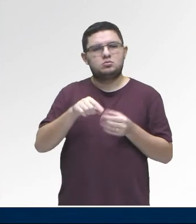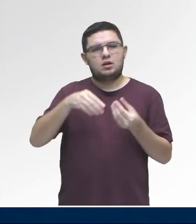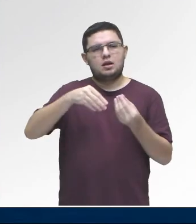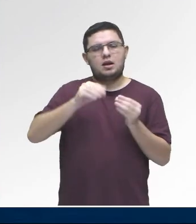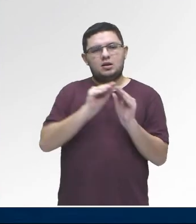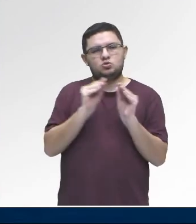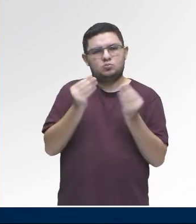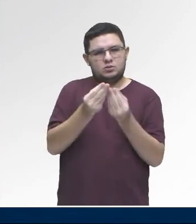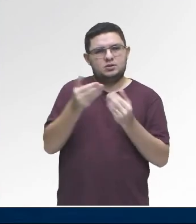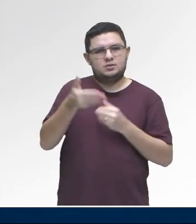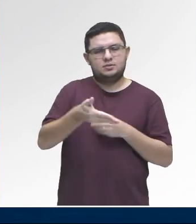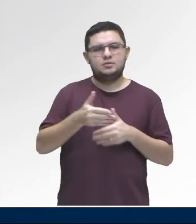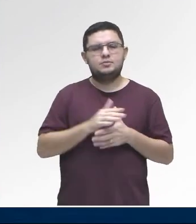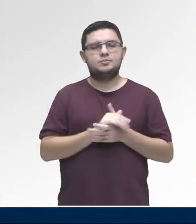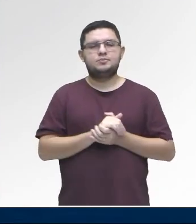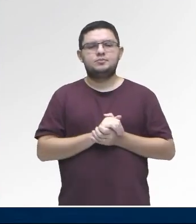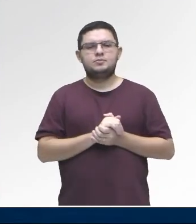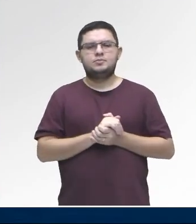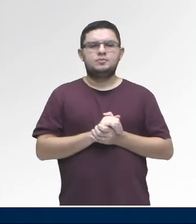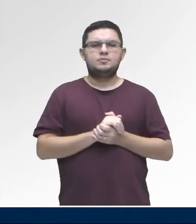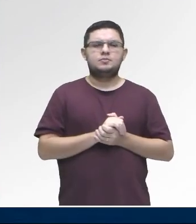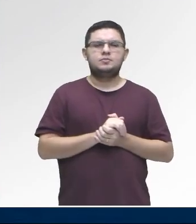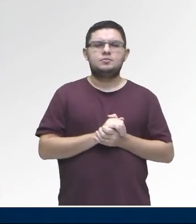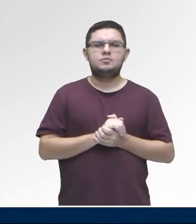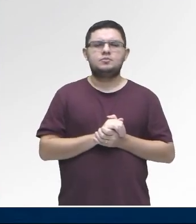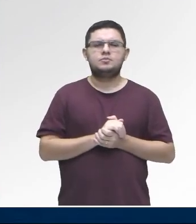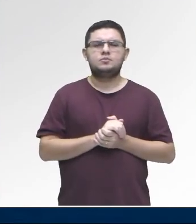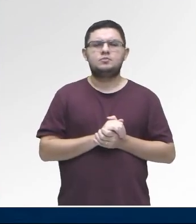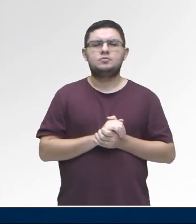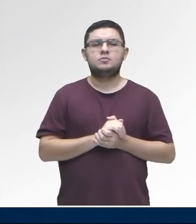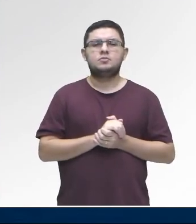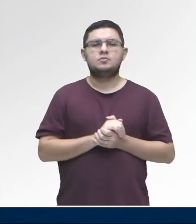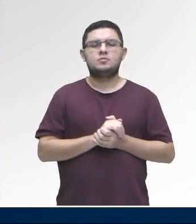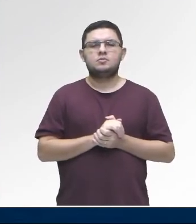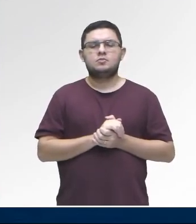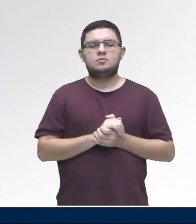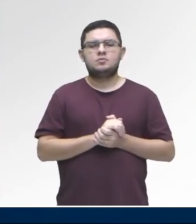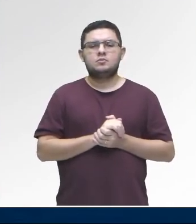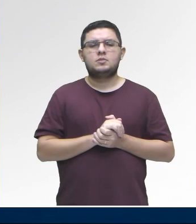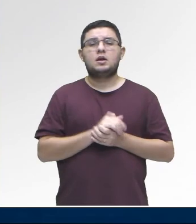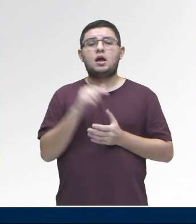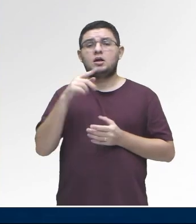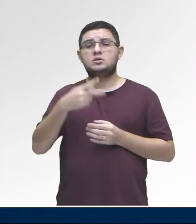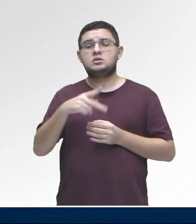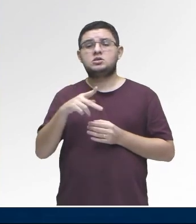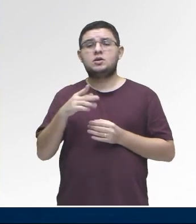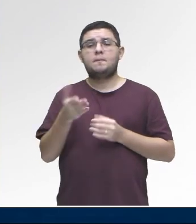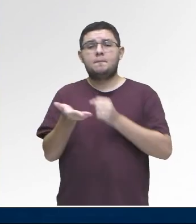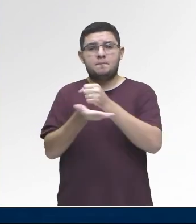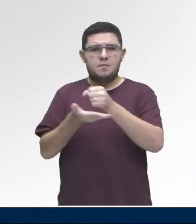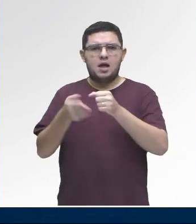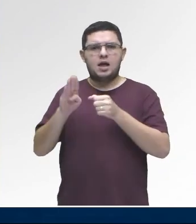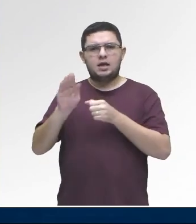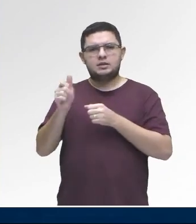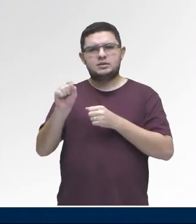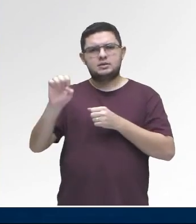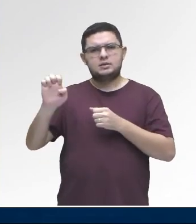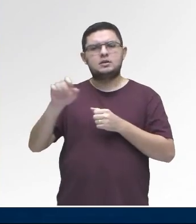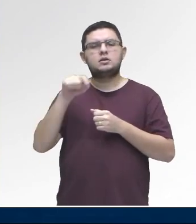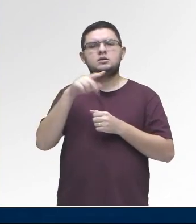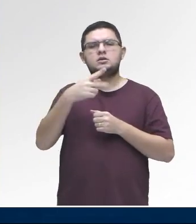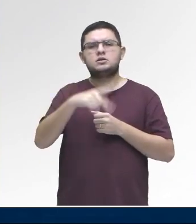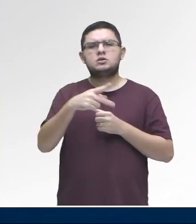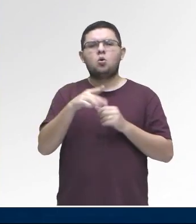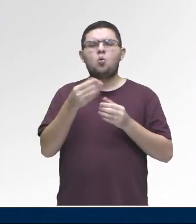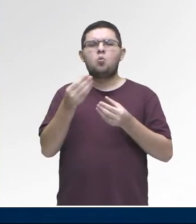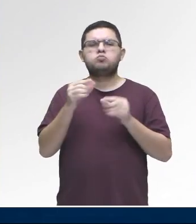tá bom? Para montar a constante de ionização das bases,